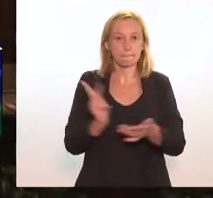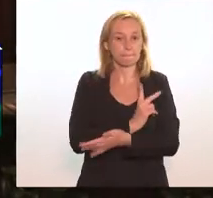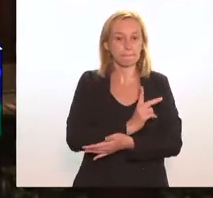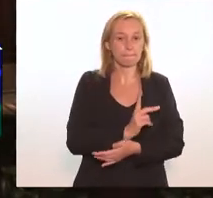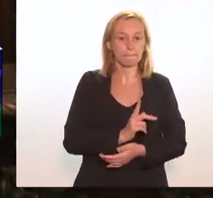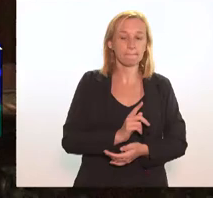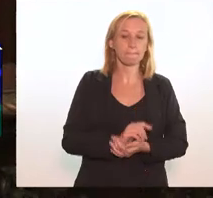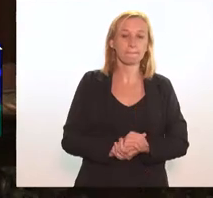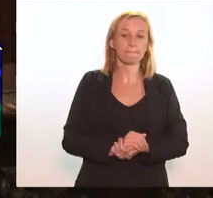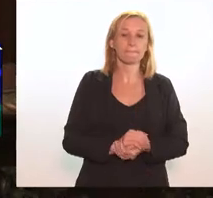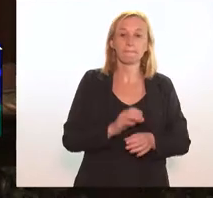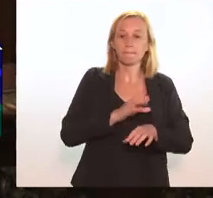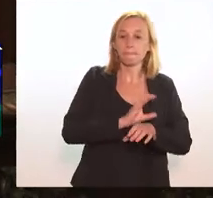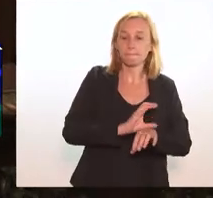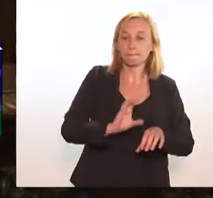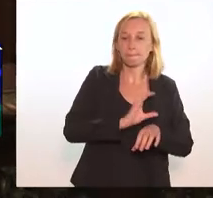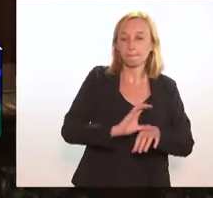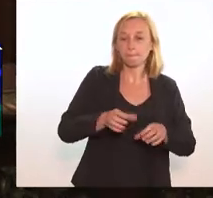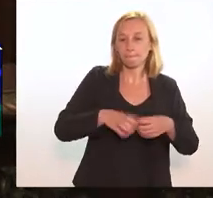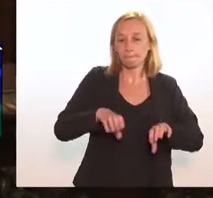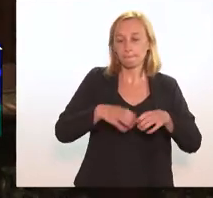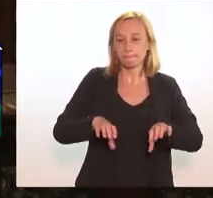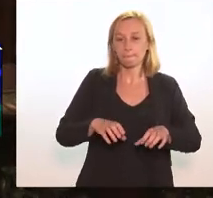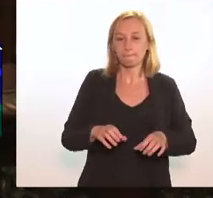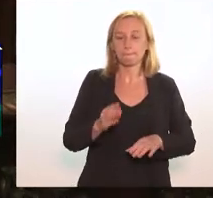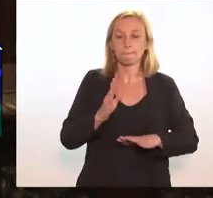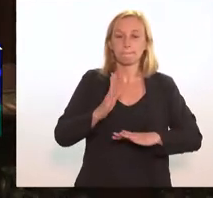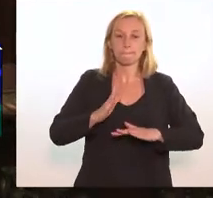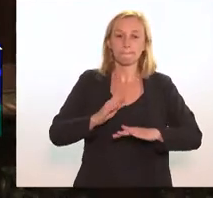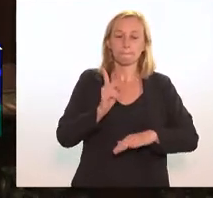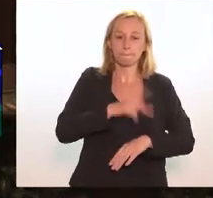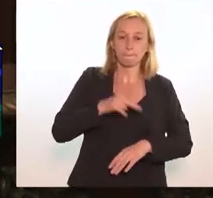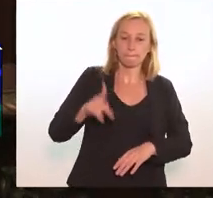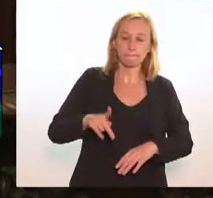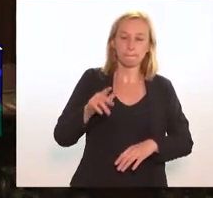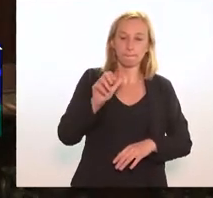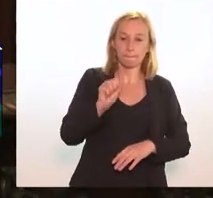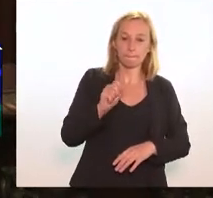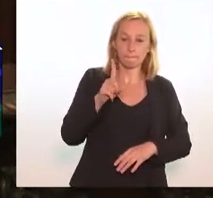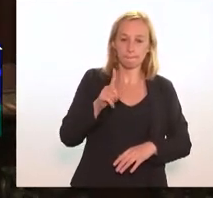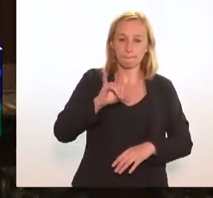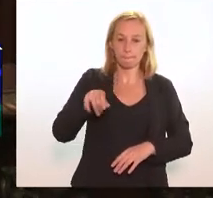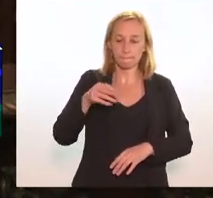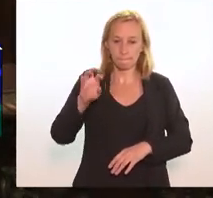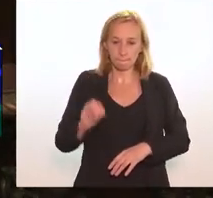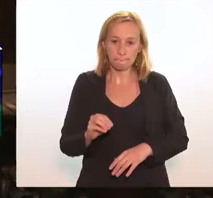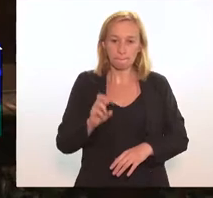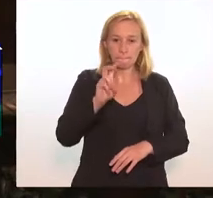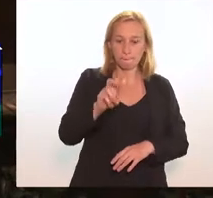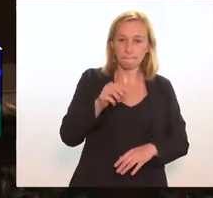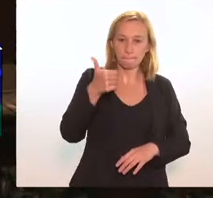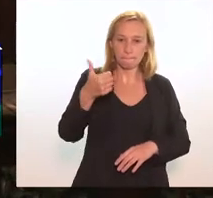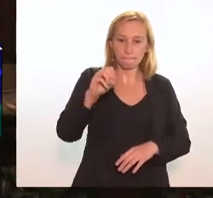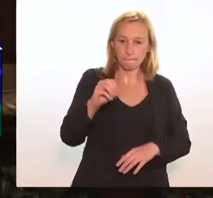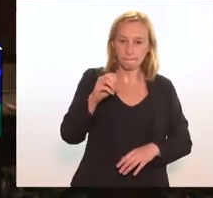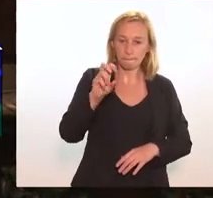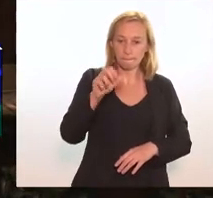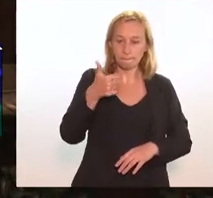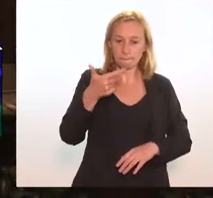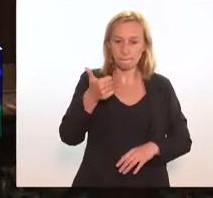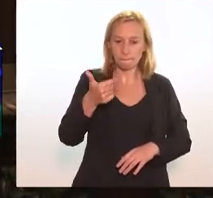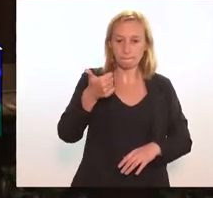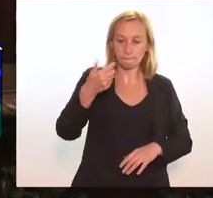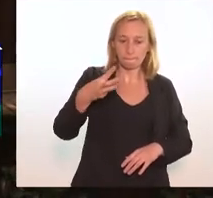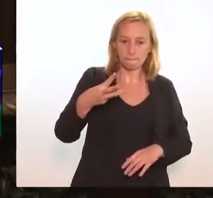Eles fazem concurso para professor adjunto com doutorado, passam 5, 10, alguns já têm 12, 13 anos e não